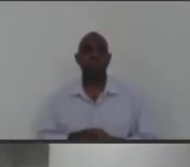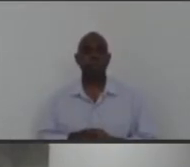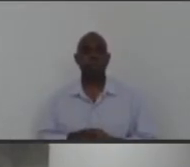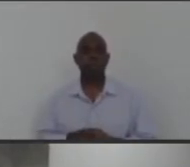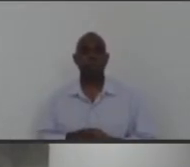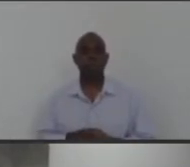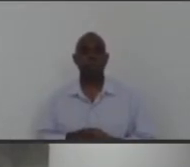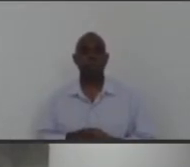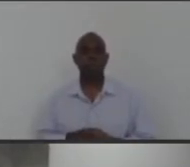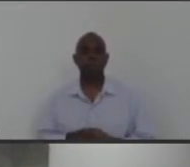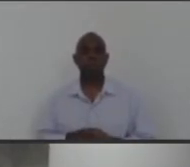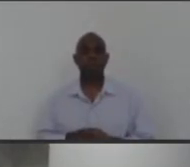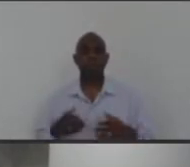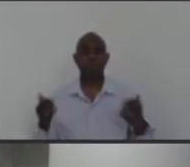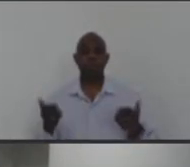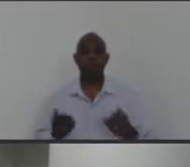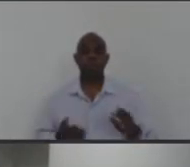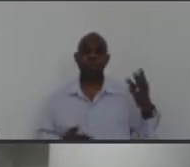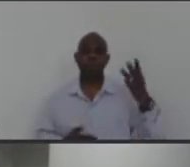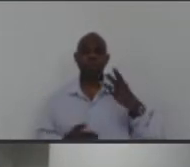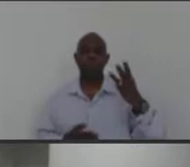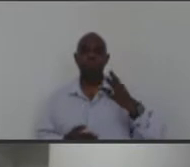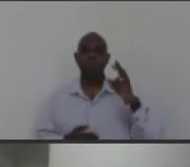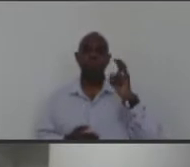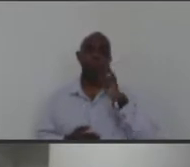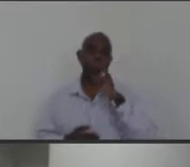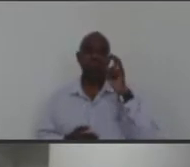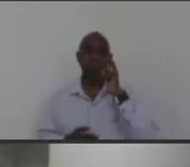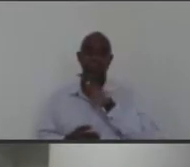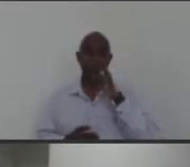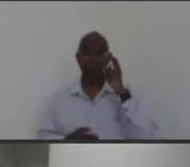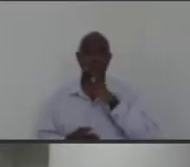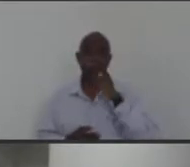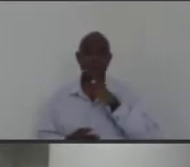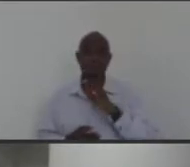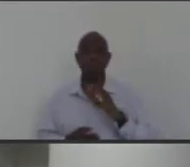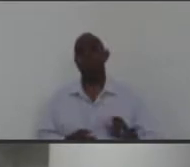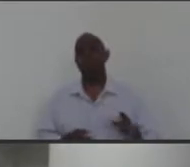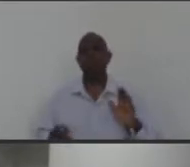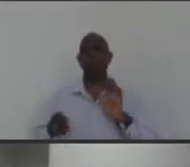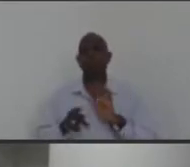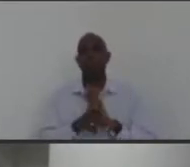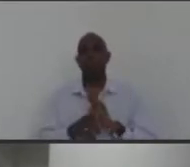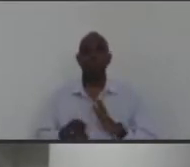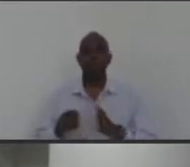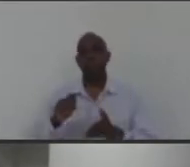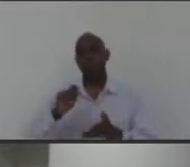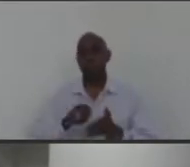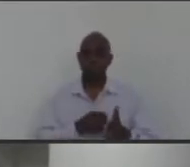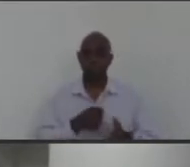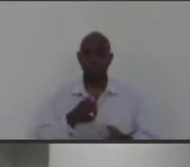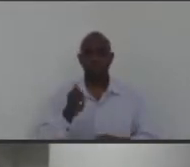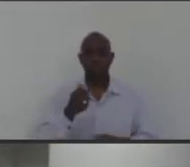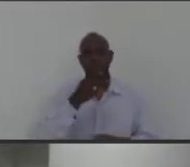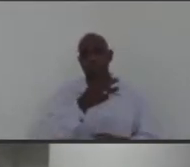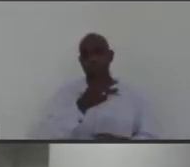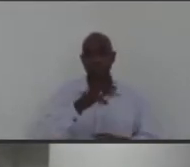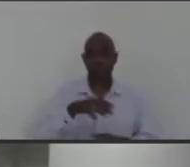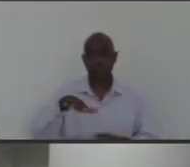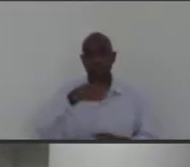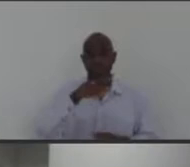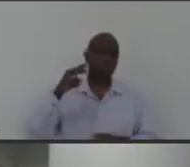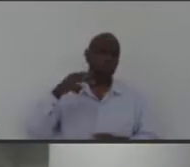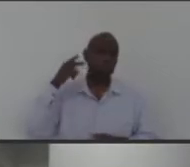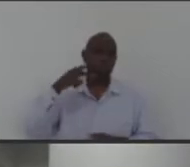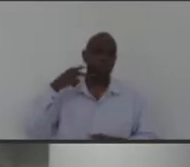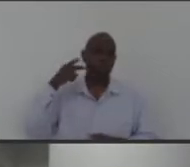momento, passaremos à terceira urgência apresentada, assinada por 13 vereadores, número regimental para sua apreciação.